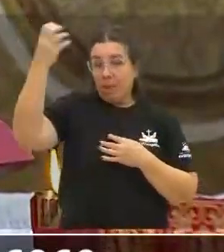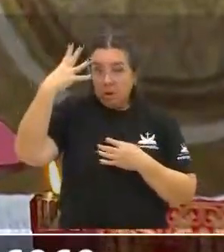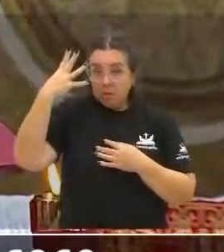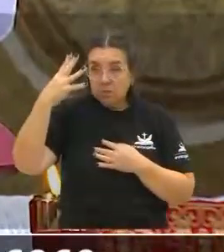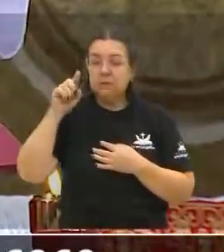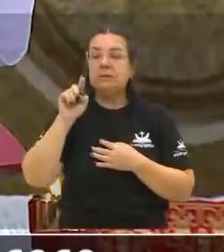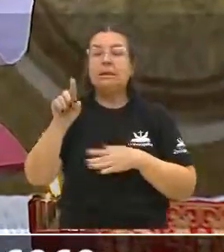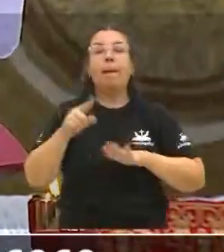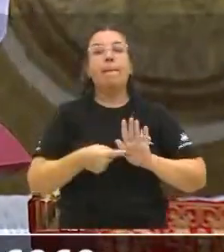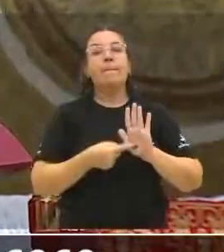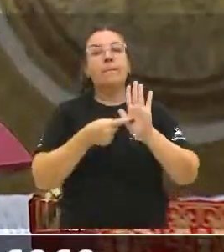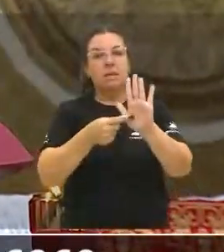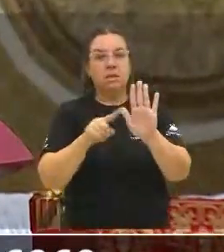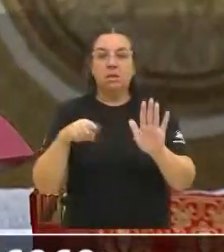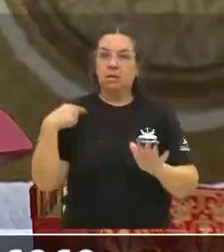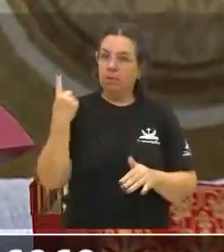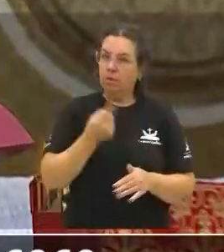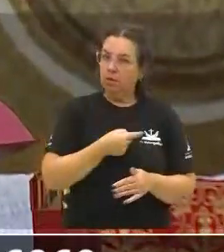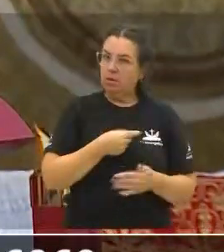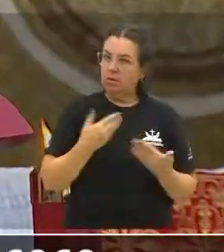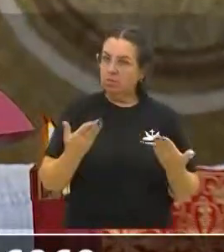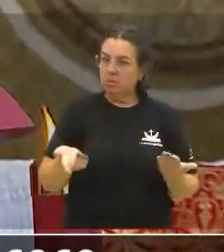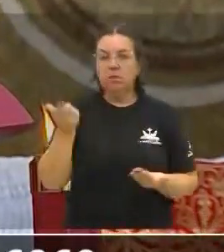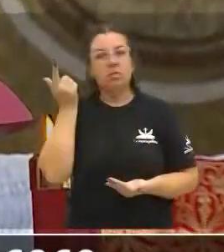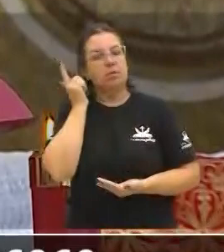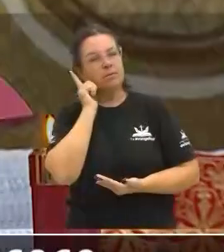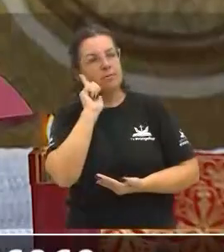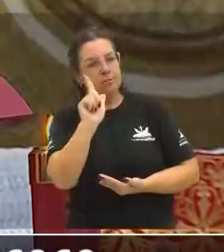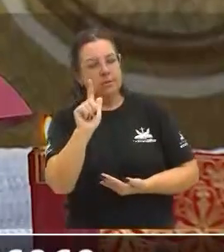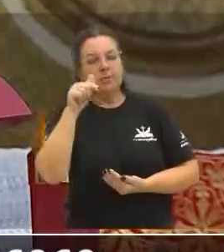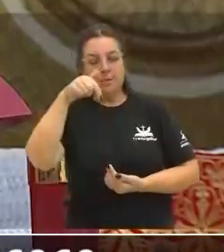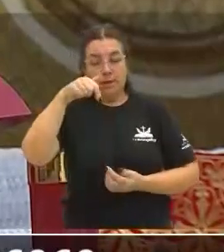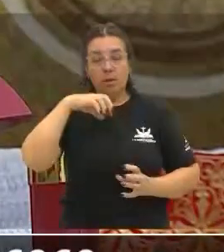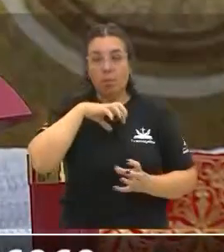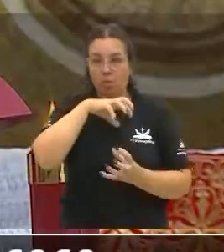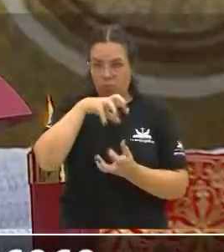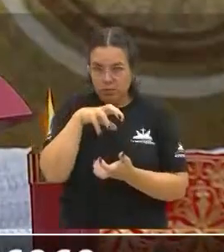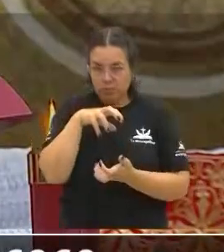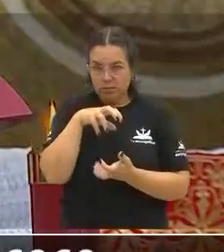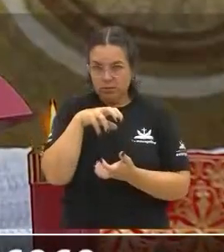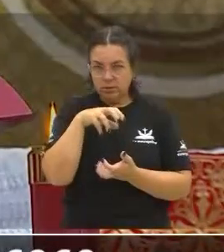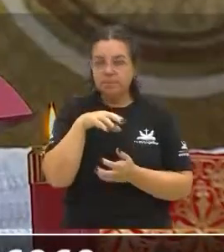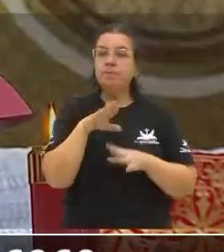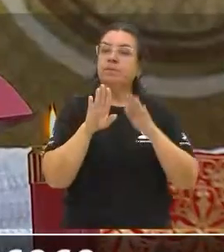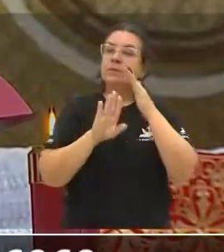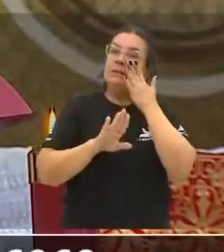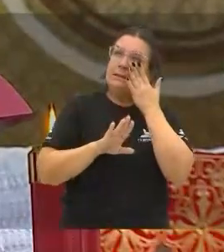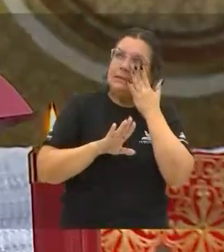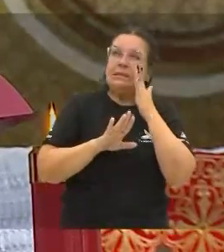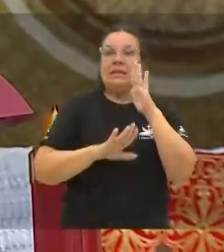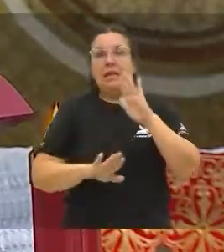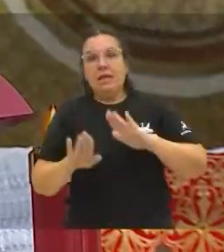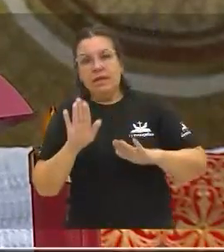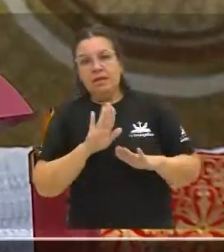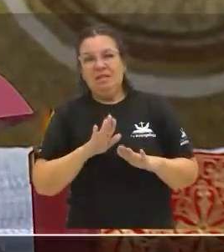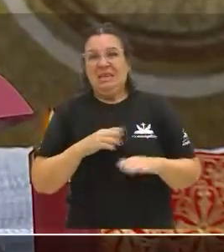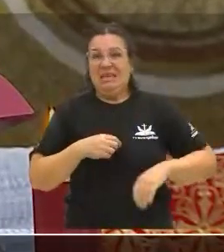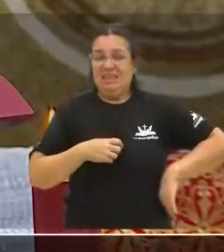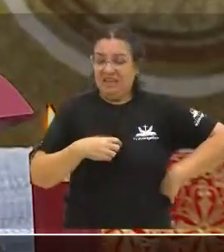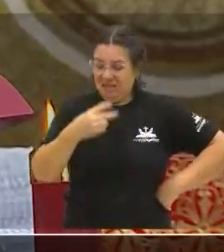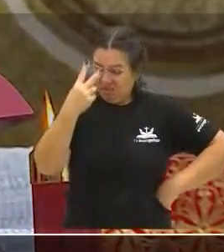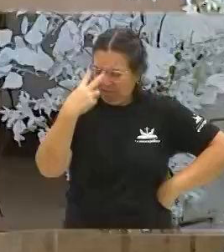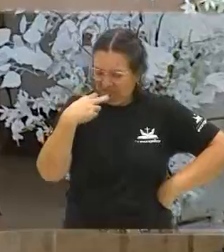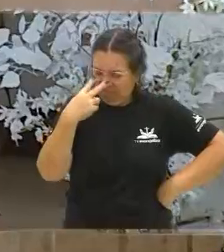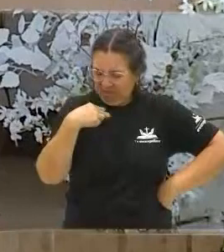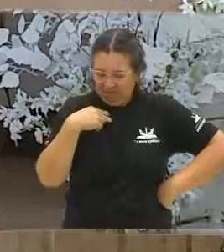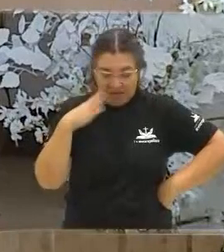é apresentado, para que nós, neste mundo, muitas vezes cego, neste